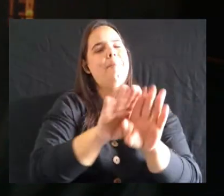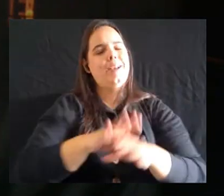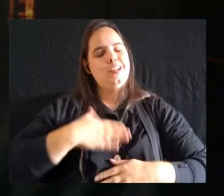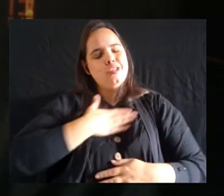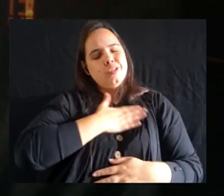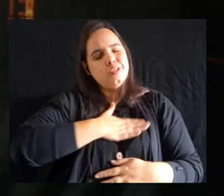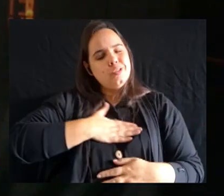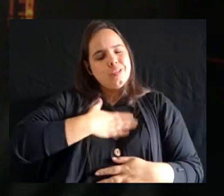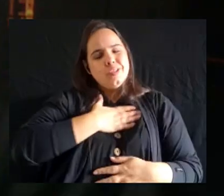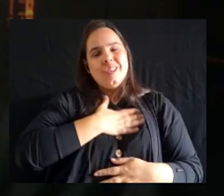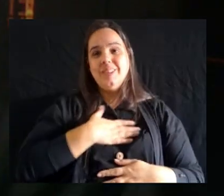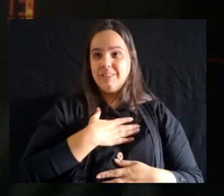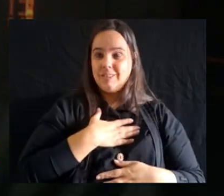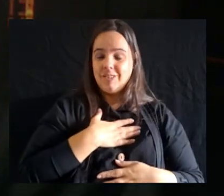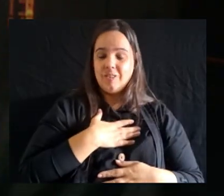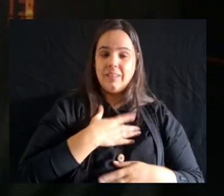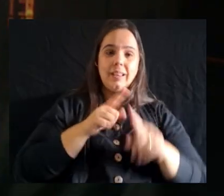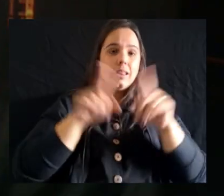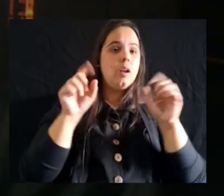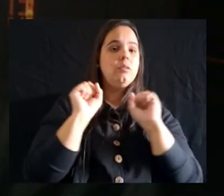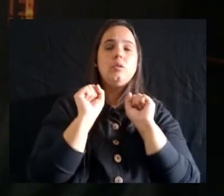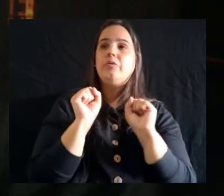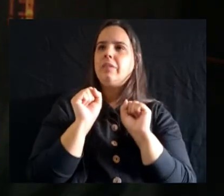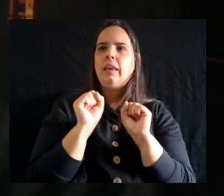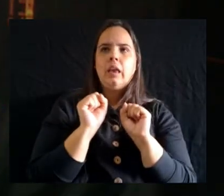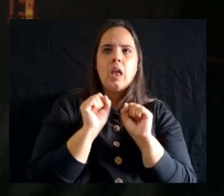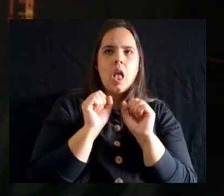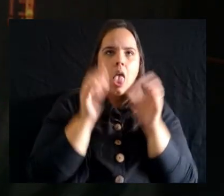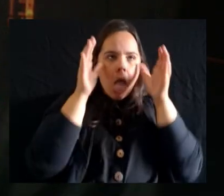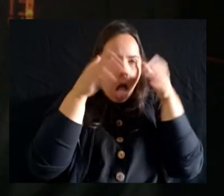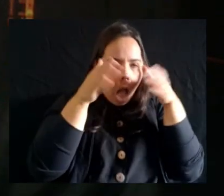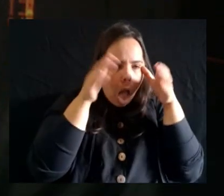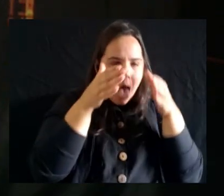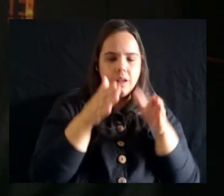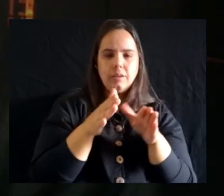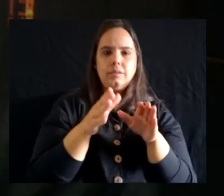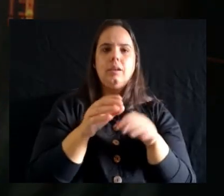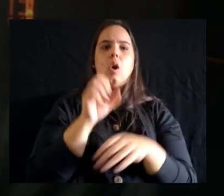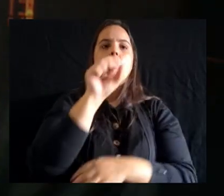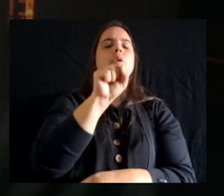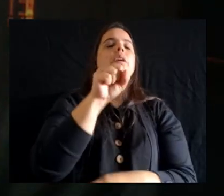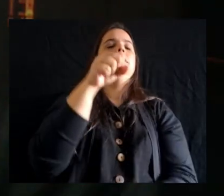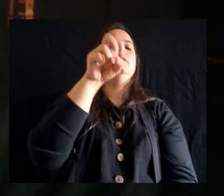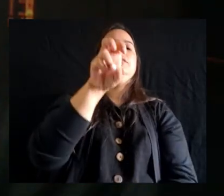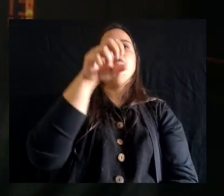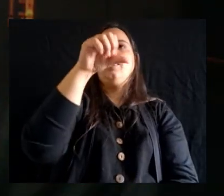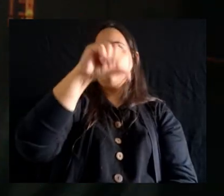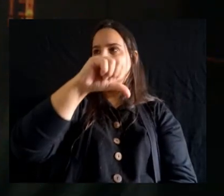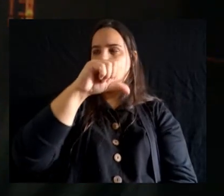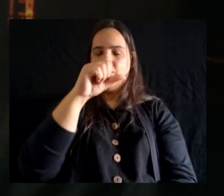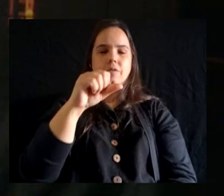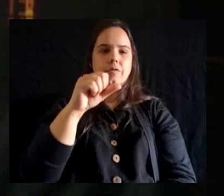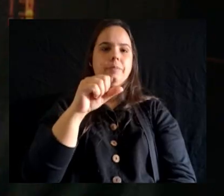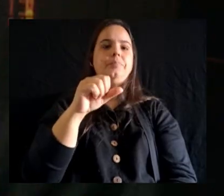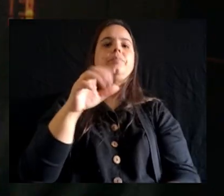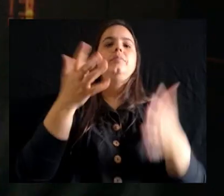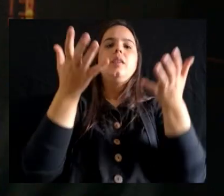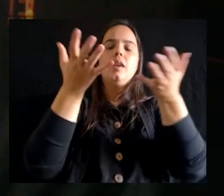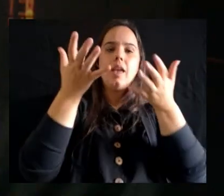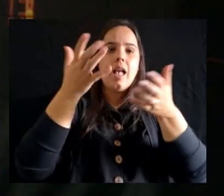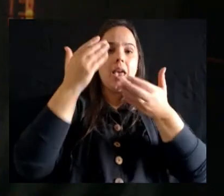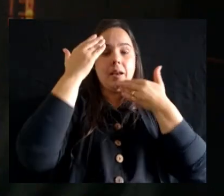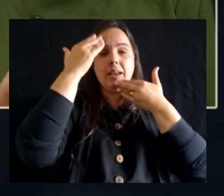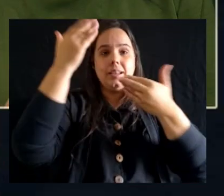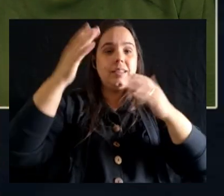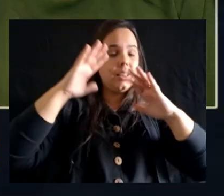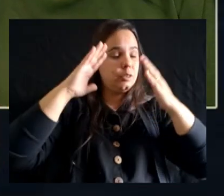coração? Então não se puna tanto, tá bom? 8h59, gente, vamos encerrando o programa por aqui. Quero agradecer imensamente a nossa Nutri,